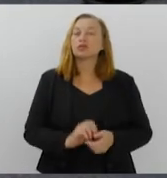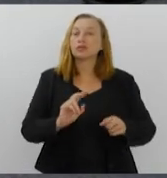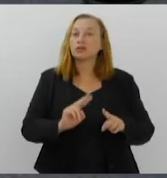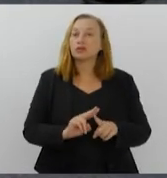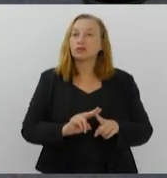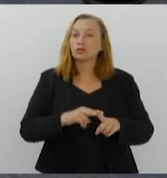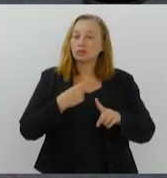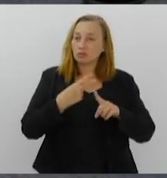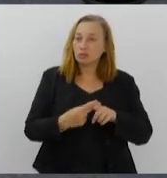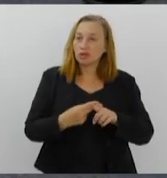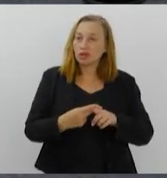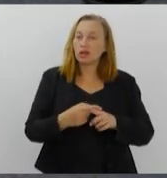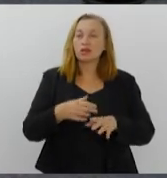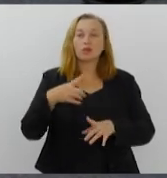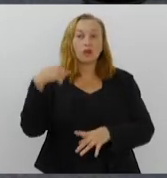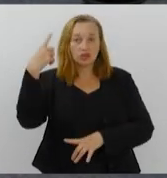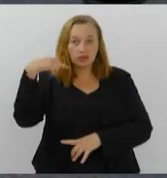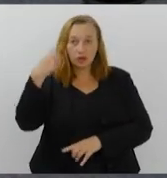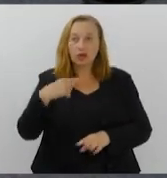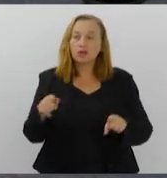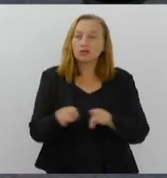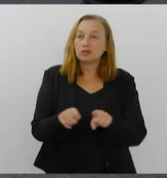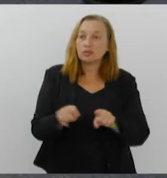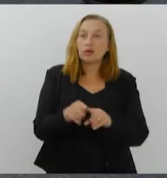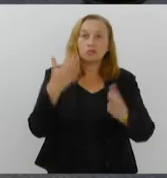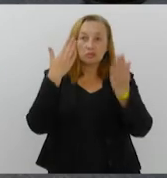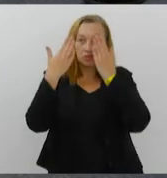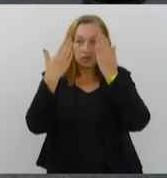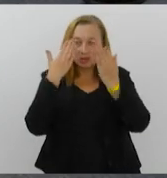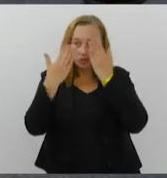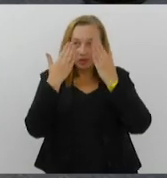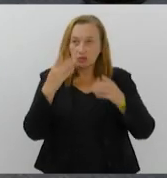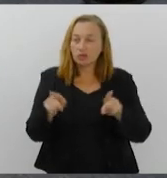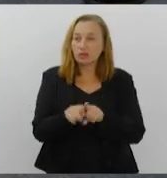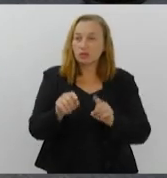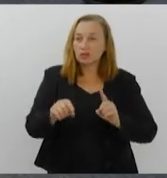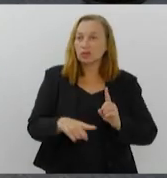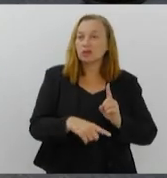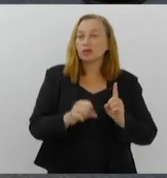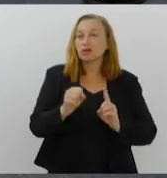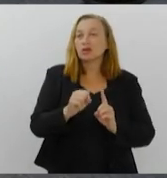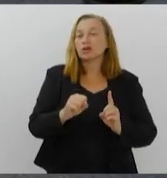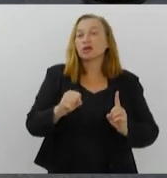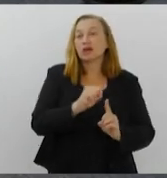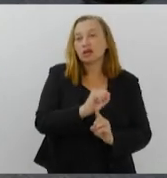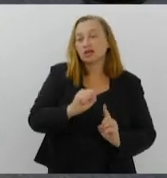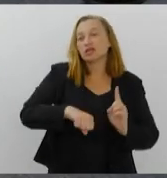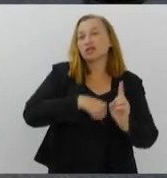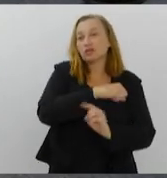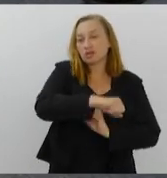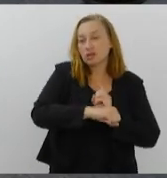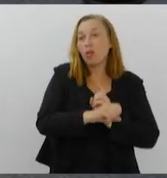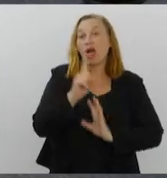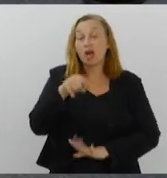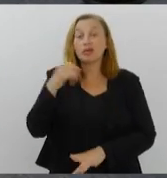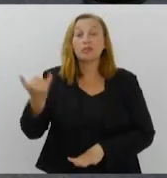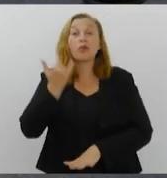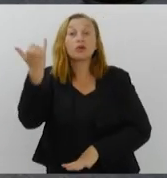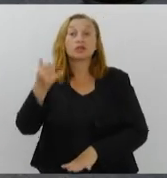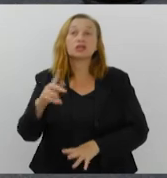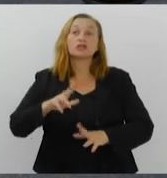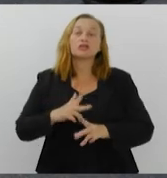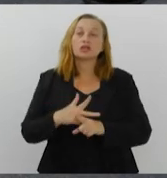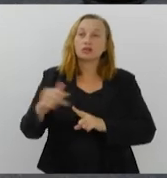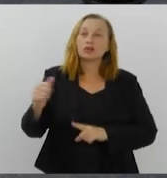multifacetada, com advogadas, também psicólogas e também assistentes sociais. Essa é uma vitória muito importante que a gente teve